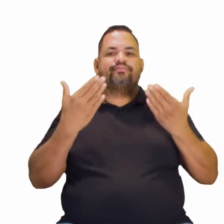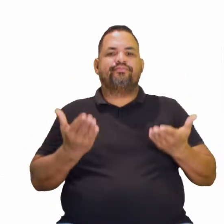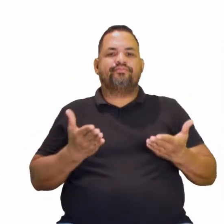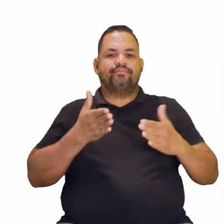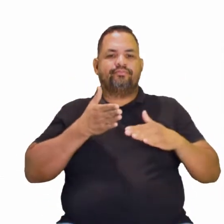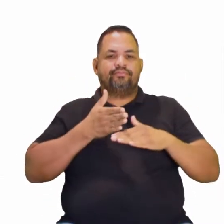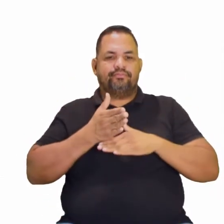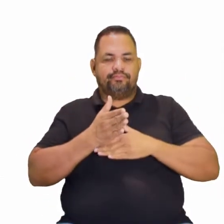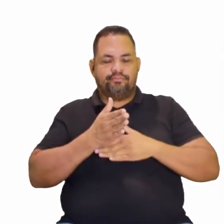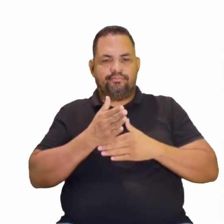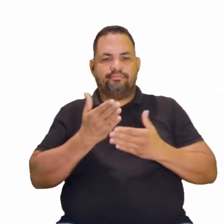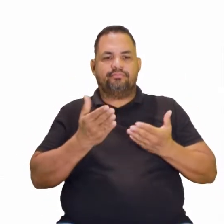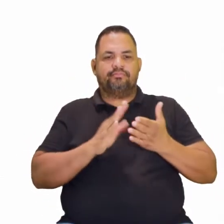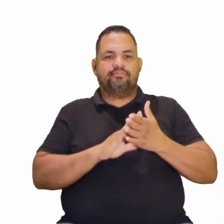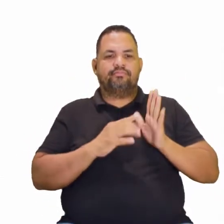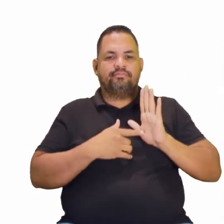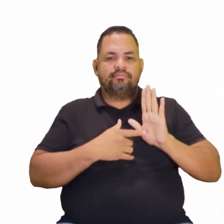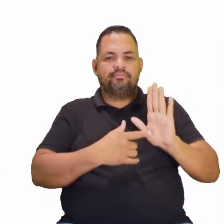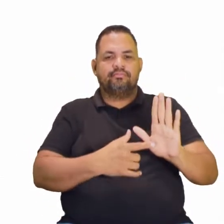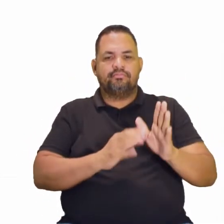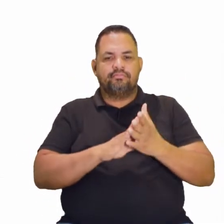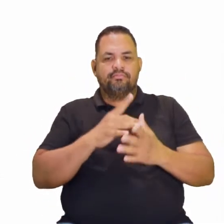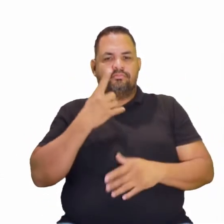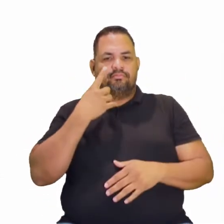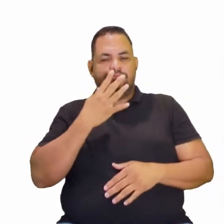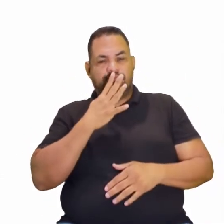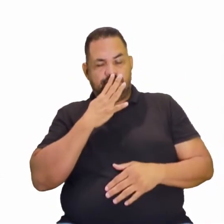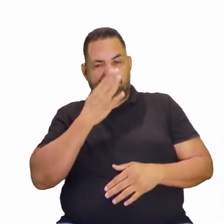para a exposição, que ele assiste,